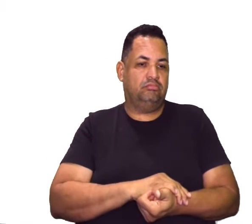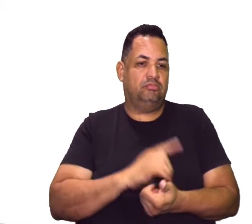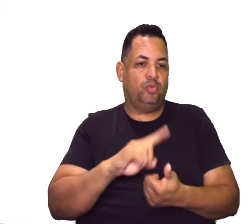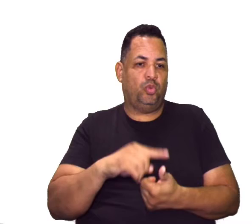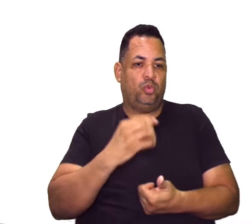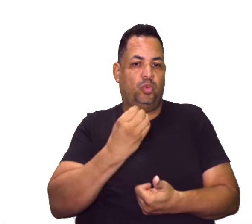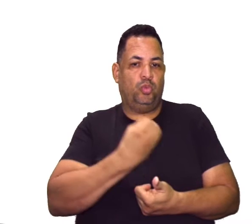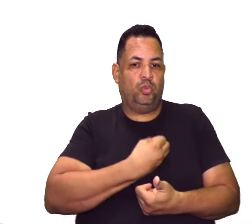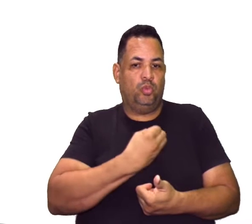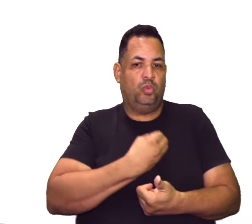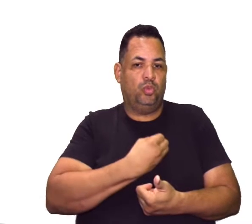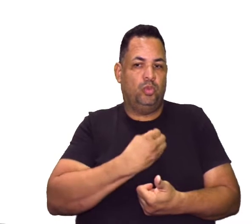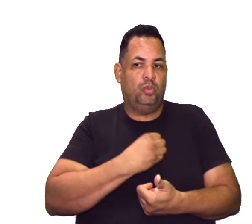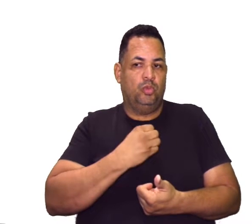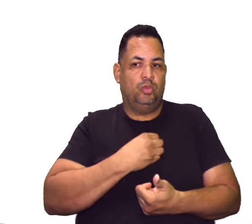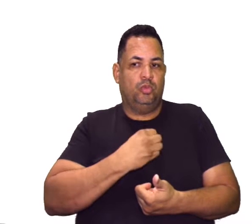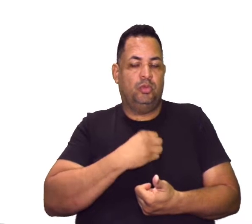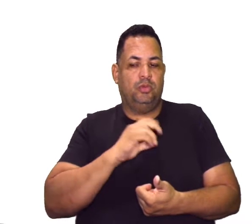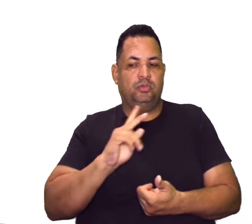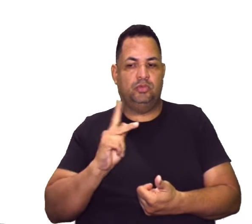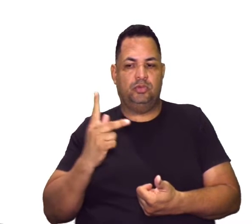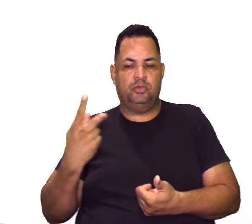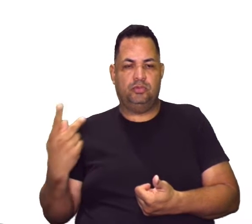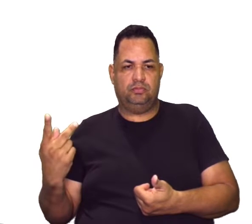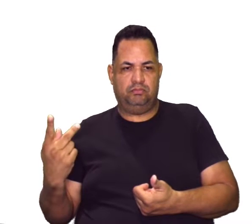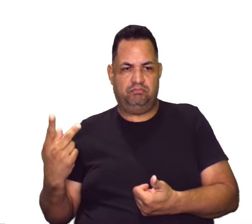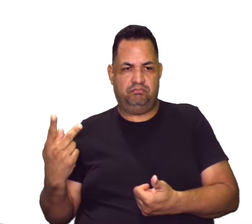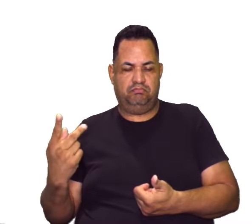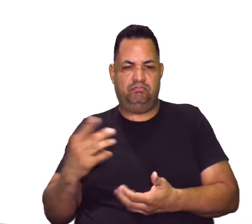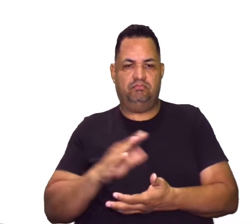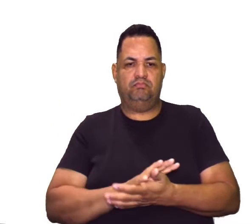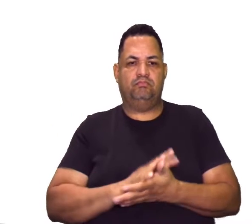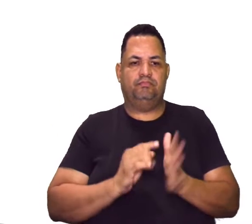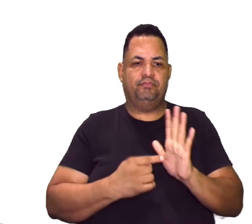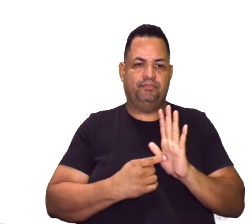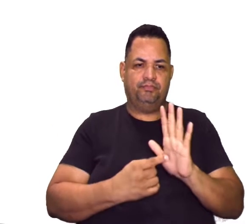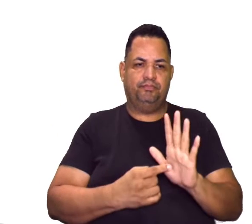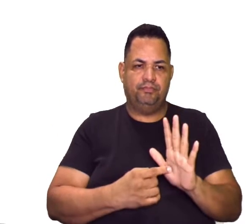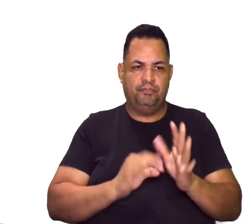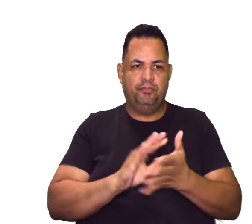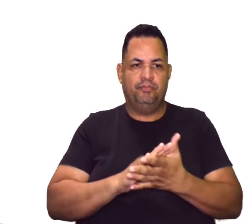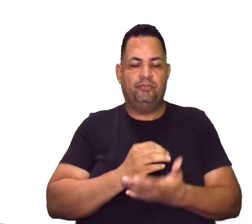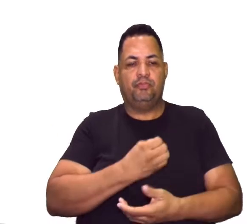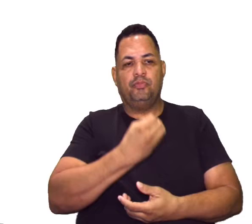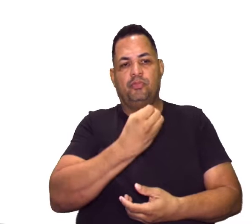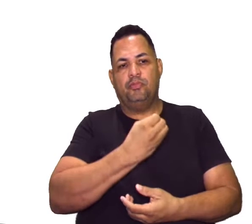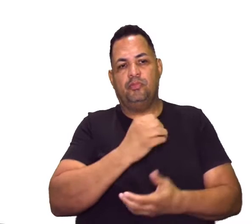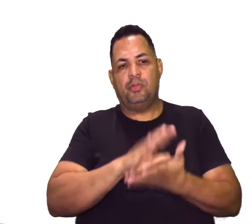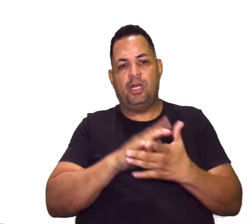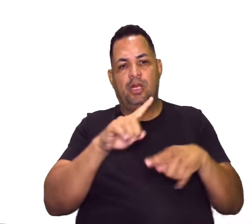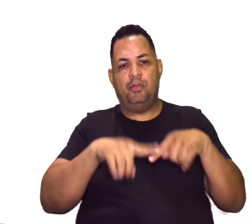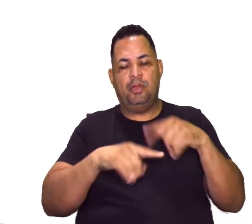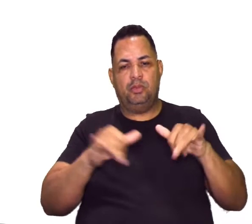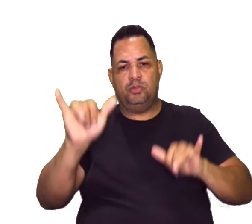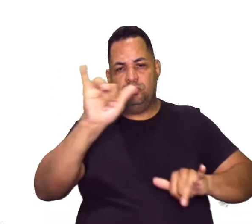Quanto ao número de hidrogênios, que representa os ácidos, quanto ao elemento químico,